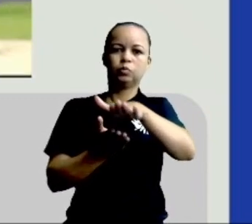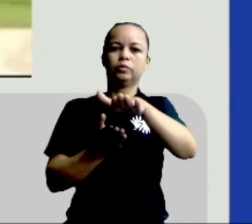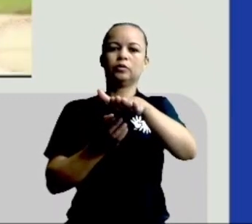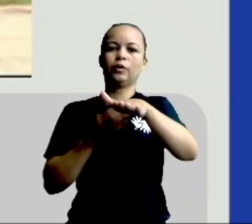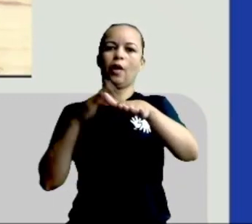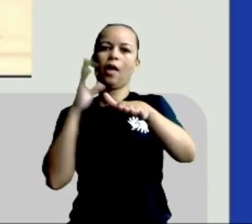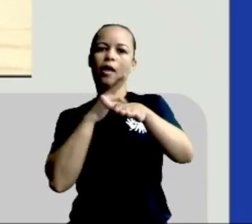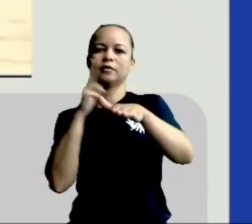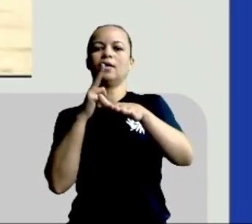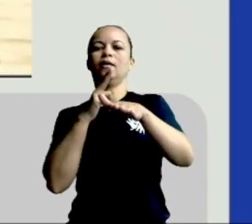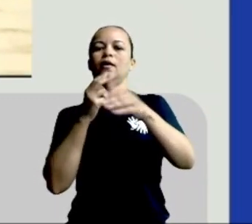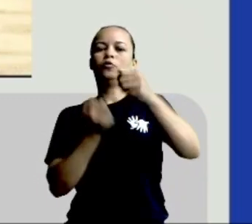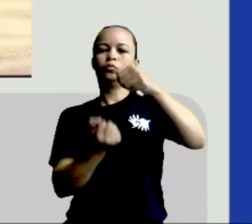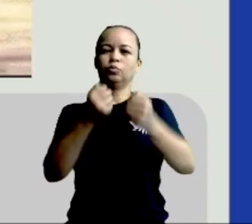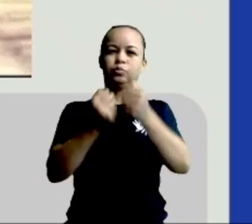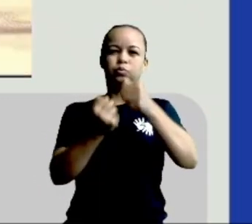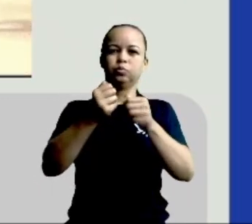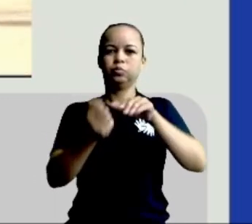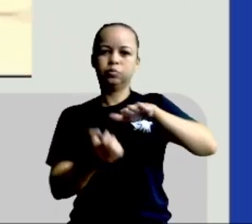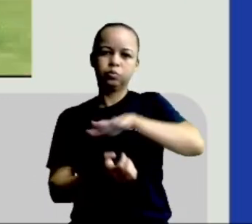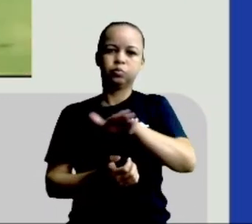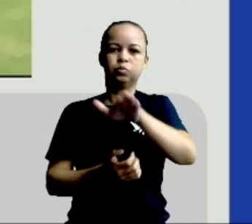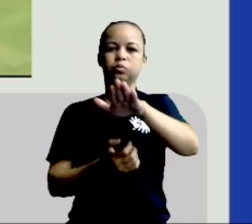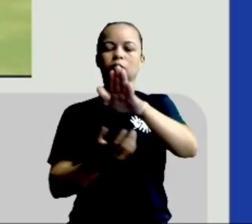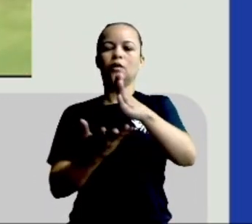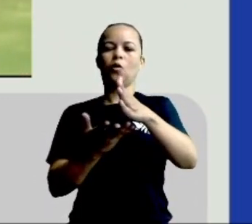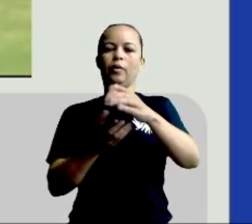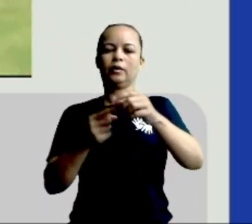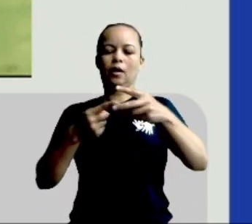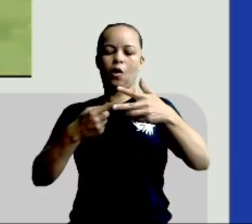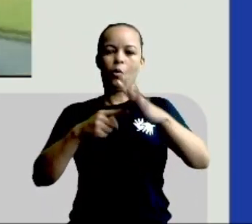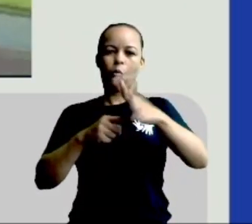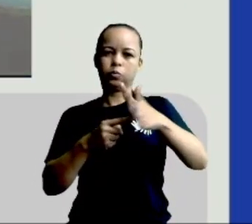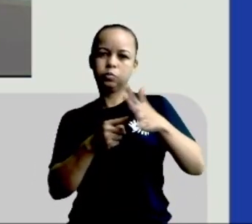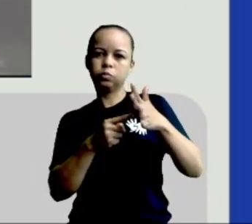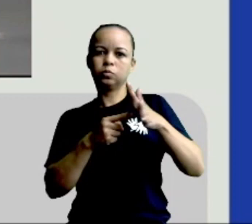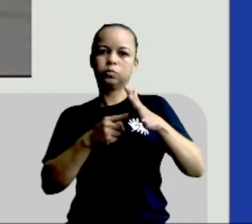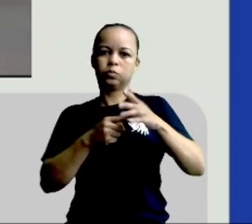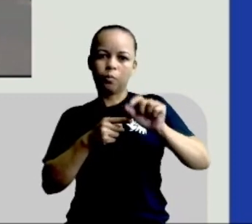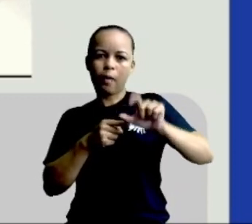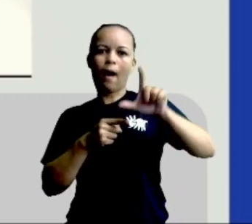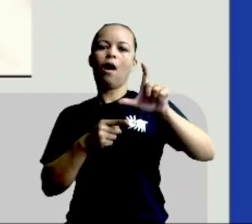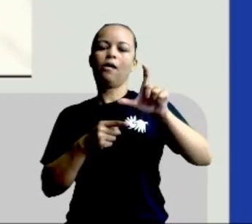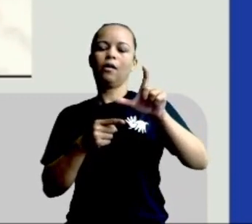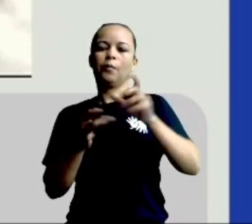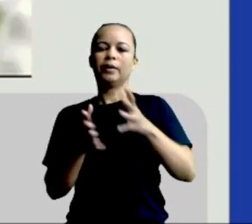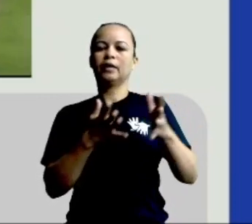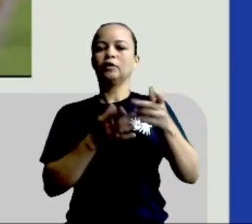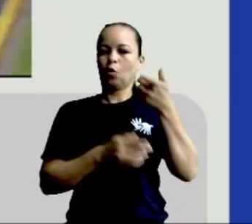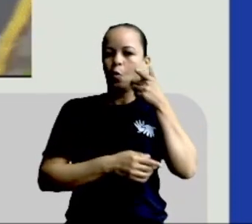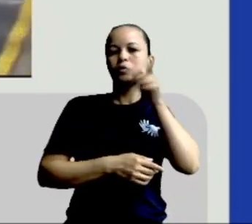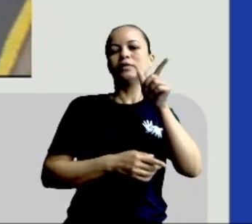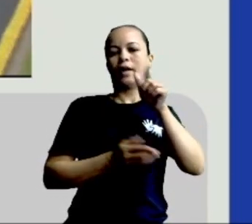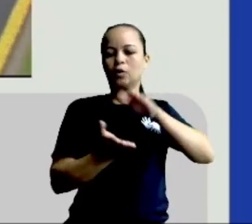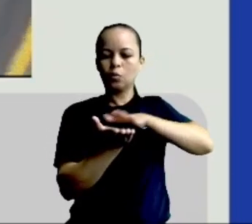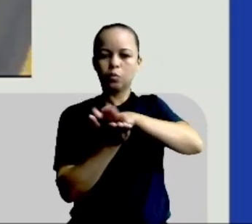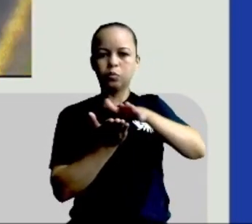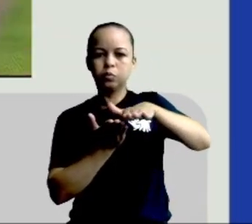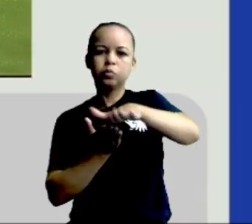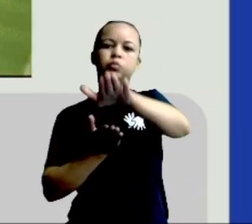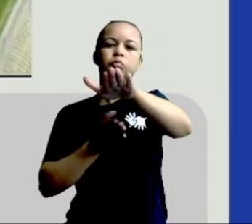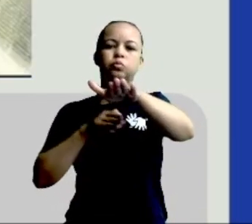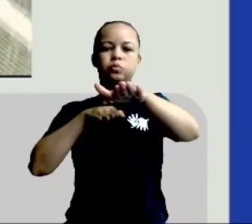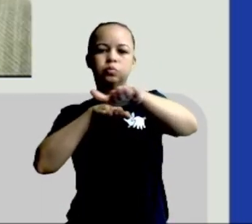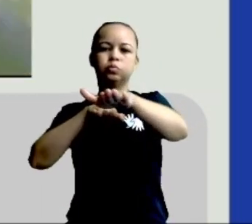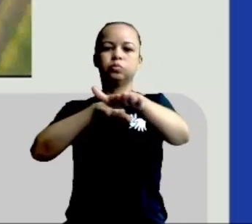ele acelera, tá? Aumenta a potência do motor, tá? Então, ele vai conseguir ultrapassar